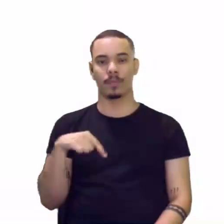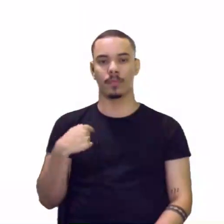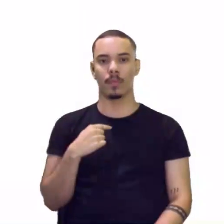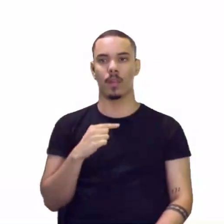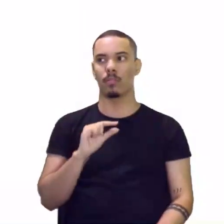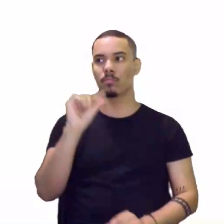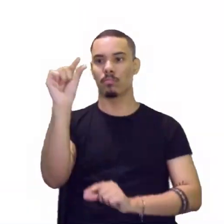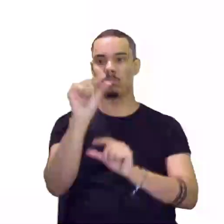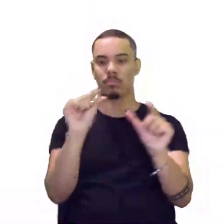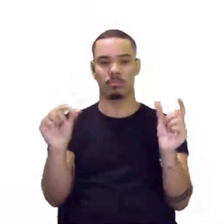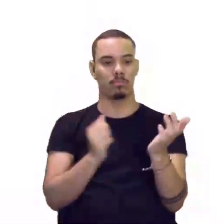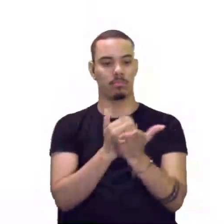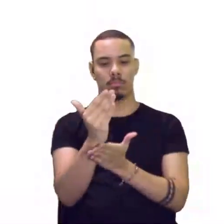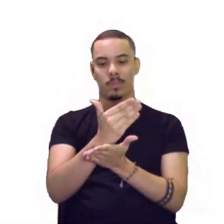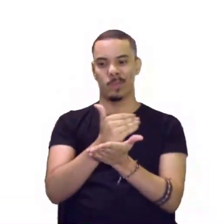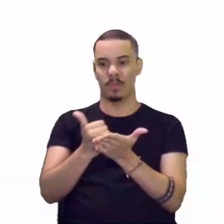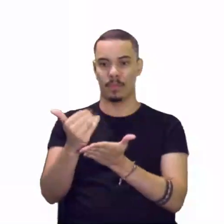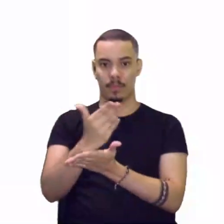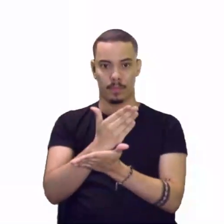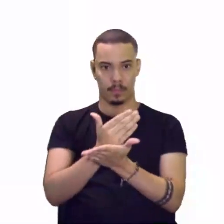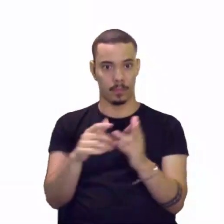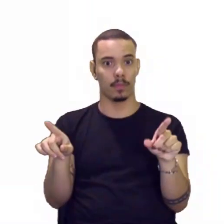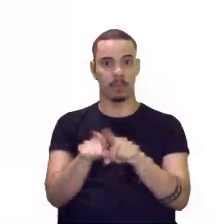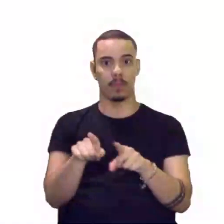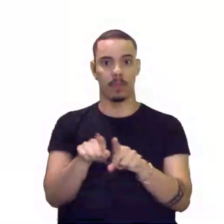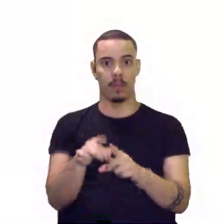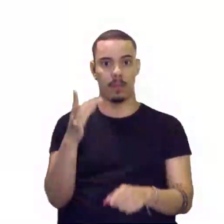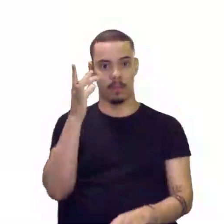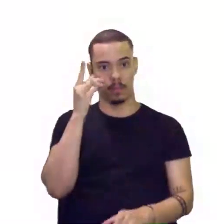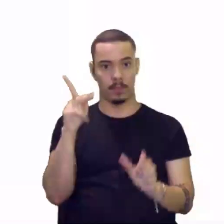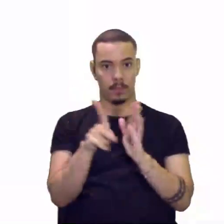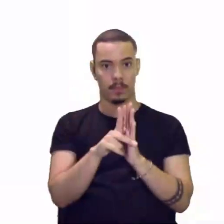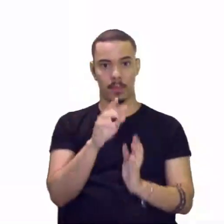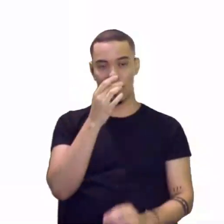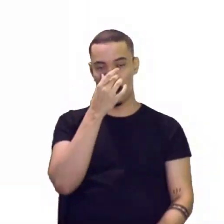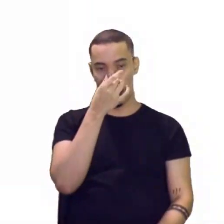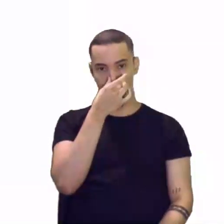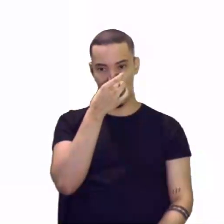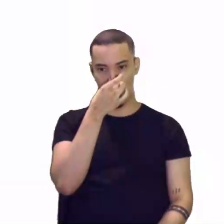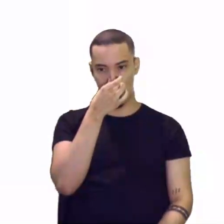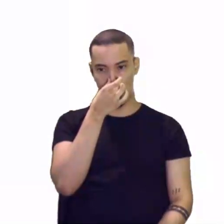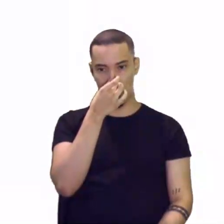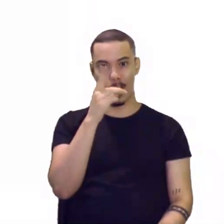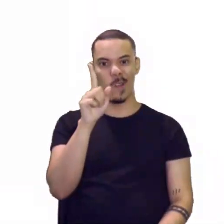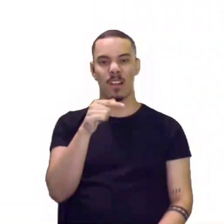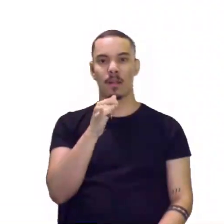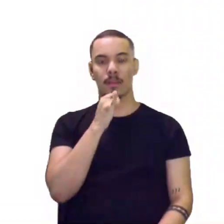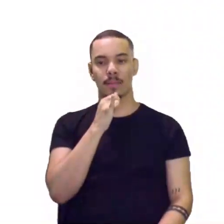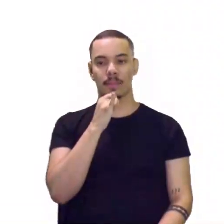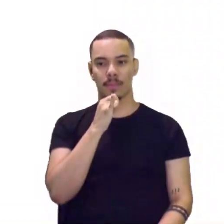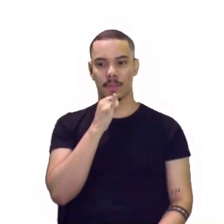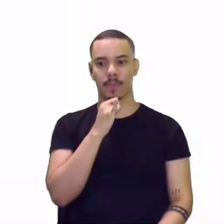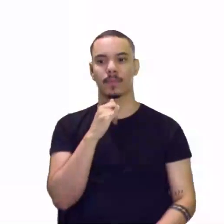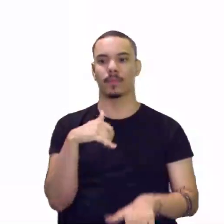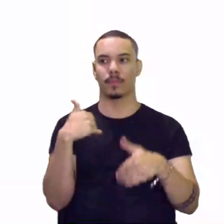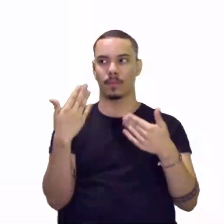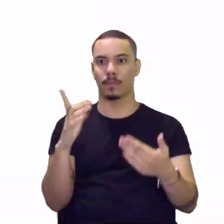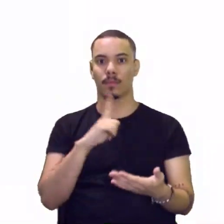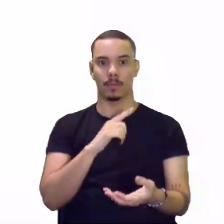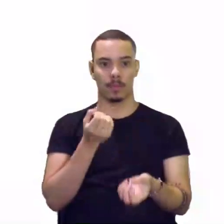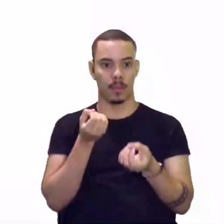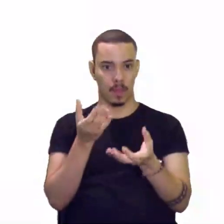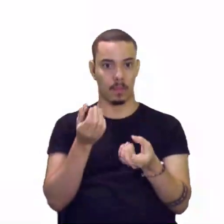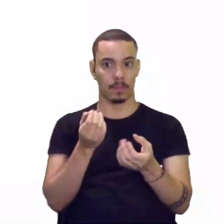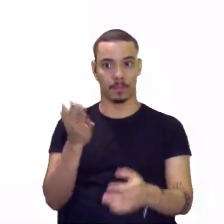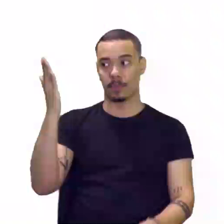regionaliza também por características físicas da natureza. É um exemplo, né? Com certeza. E aí está a informação no